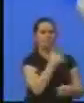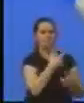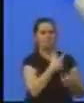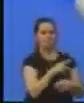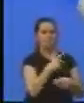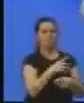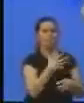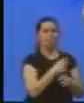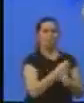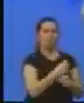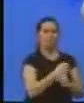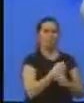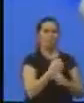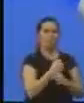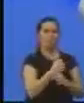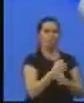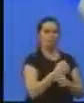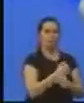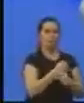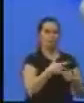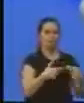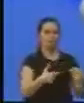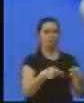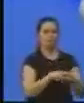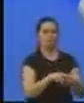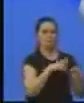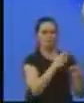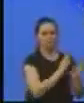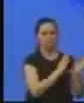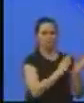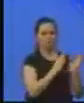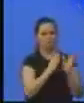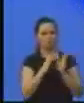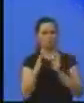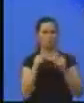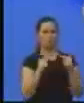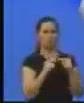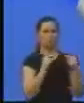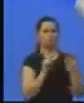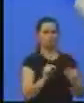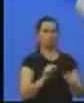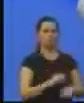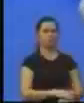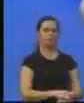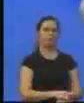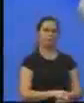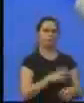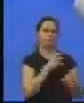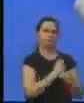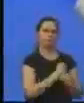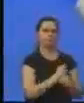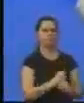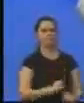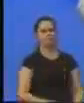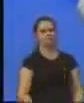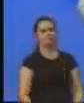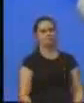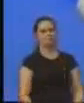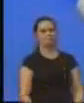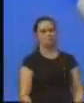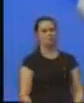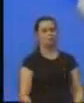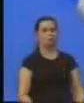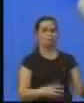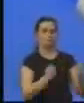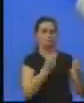calcular tudo que está pedindo na nossa expressão. Então vamos calcular cada pedaço e vamos ver o que acontece. Então vamos lá. Vou calcular cada pedacinho. Eu